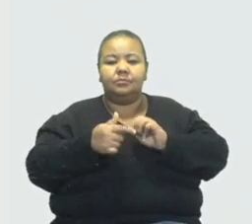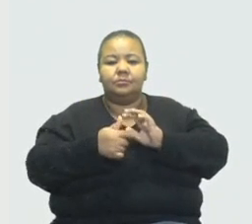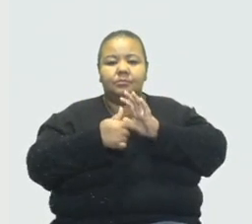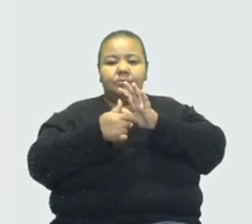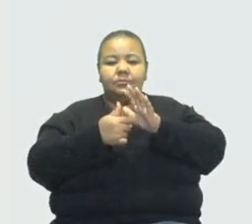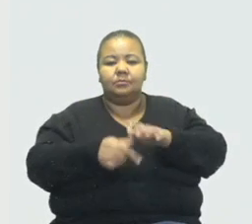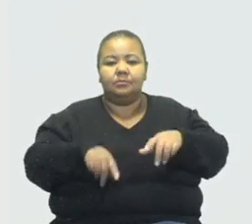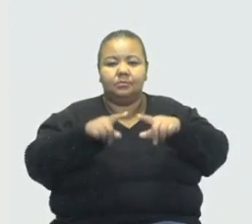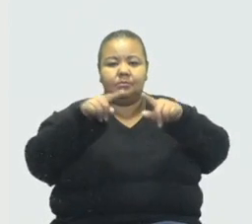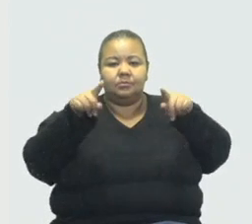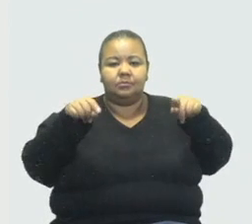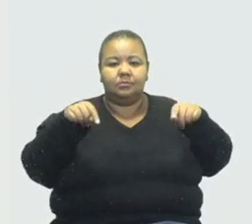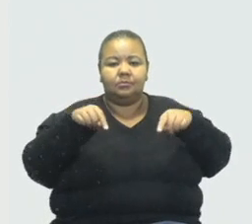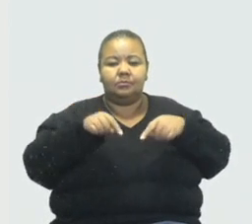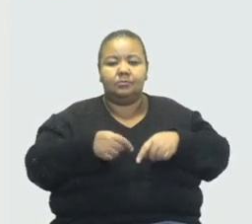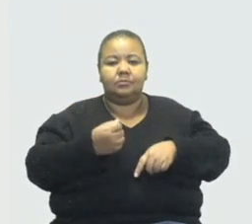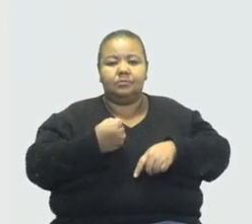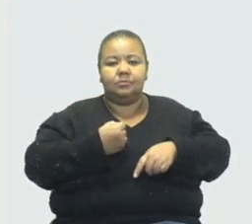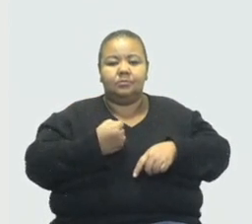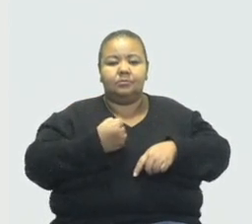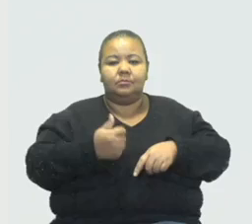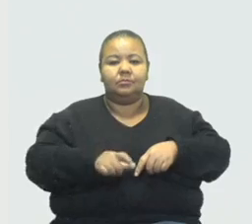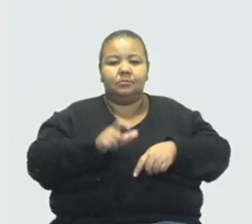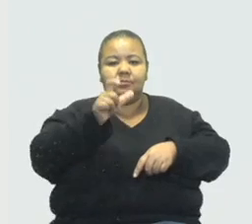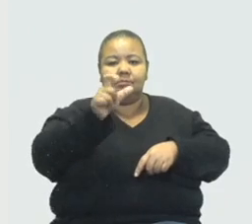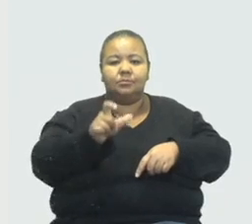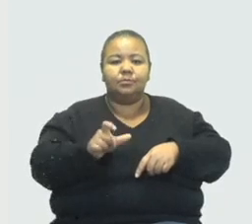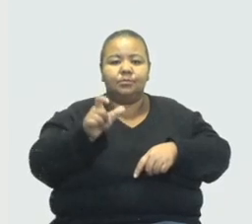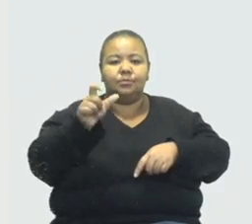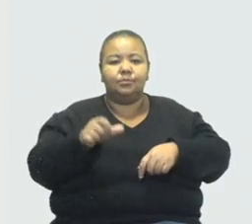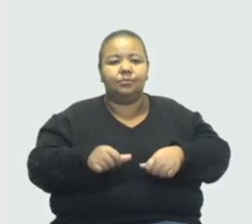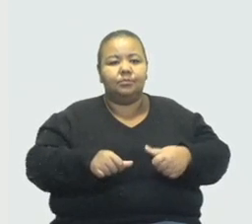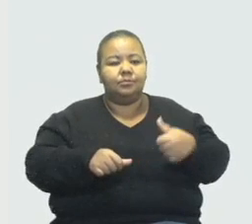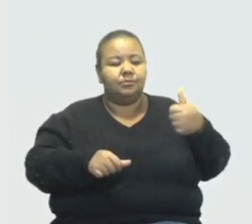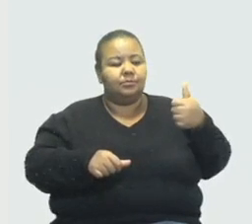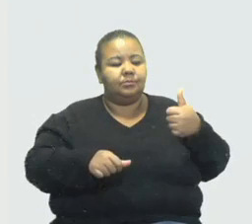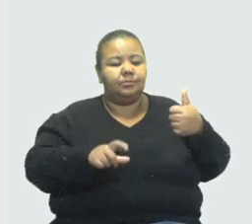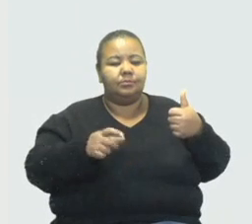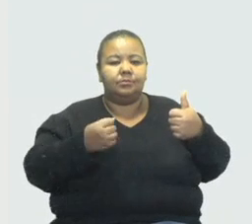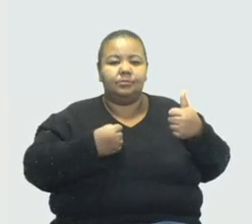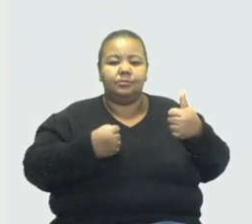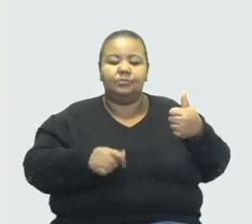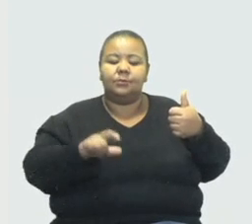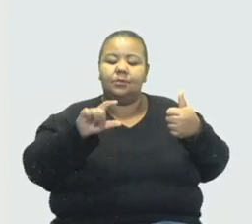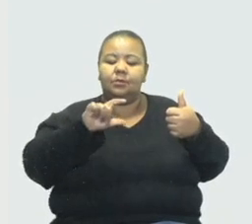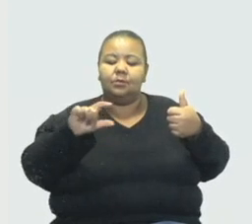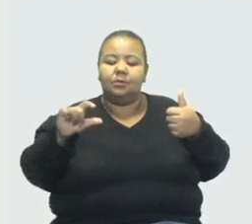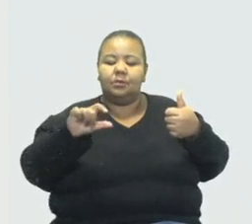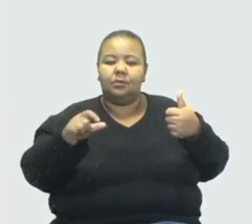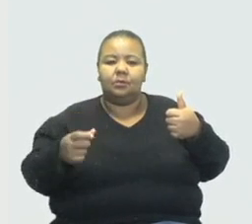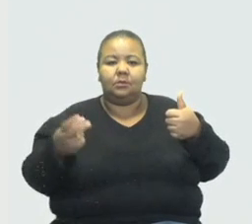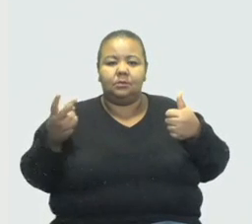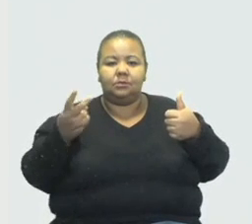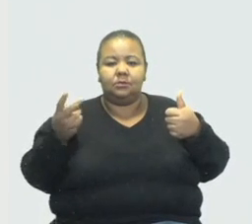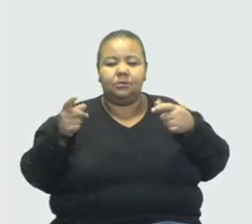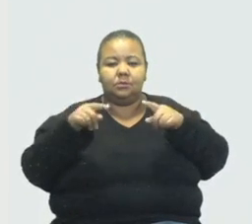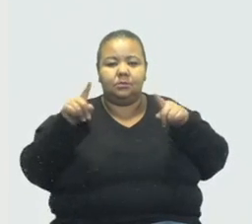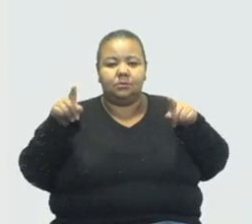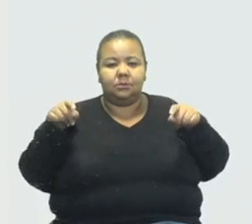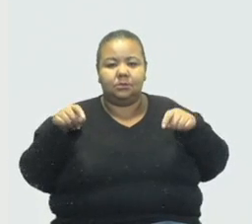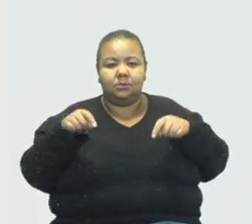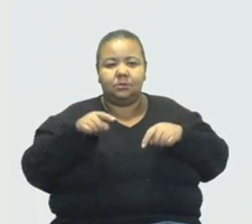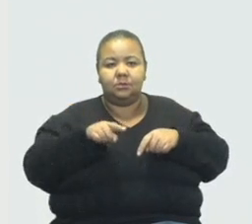matrizes. Se o número de colunas da primeira matriz é igual ao número de linhas da segunda matriz. Se